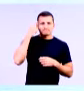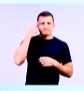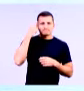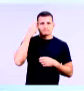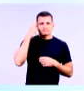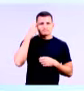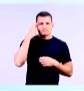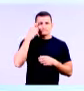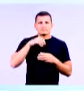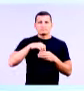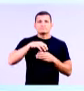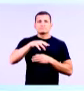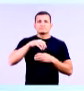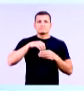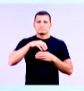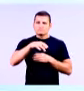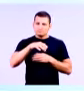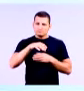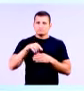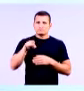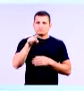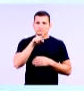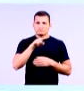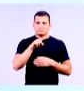os conteúdos técnicos que você